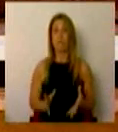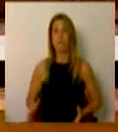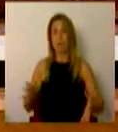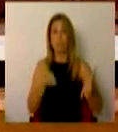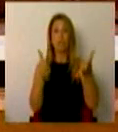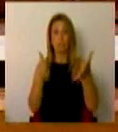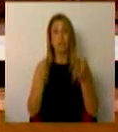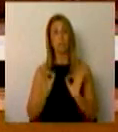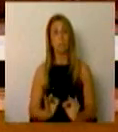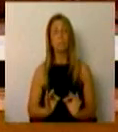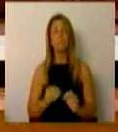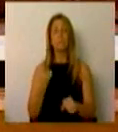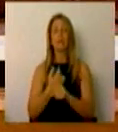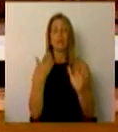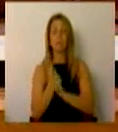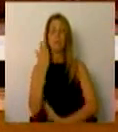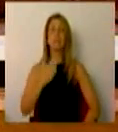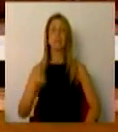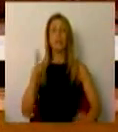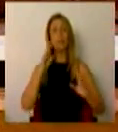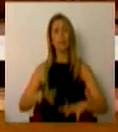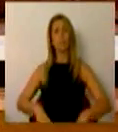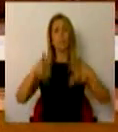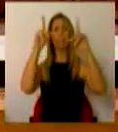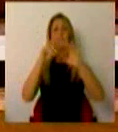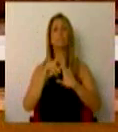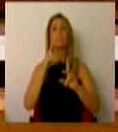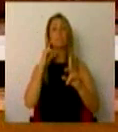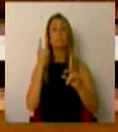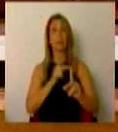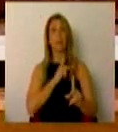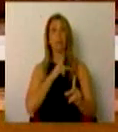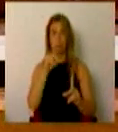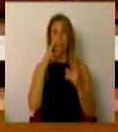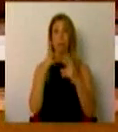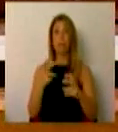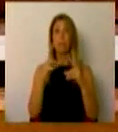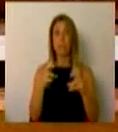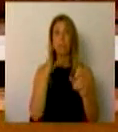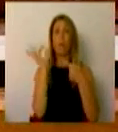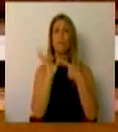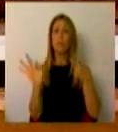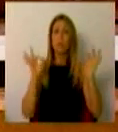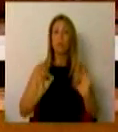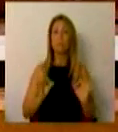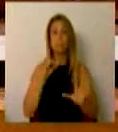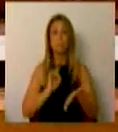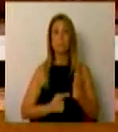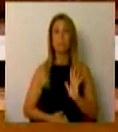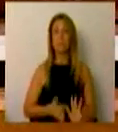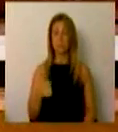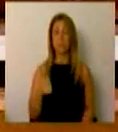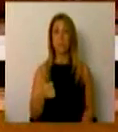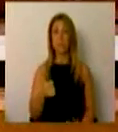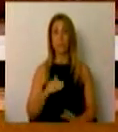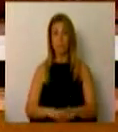emprego científico e na valorização das carreiras académicas e de investigação, fatores absolutamente essenciais